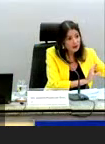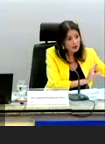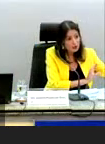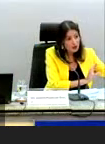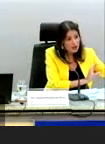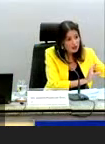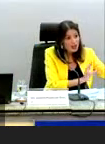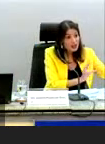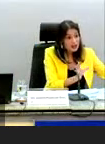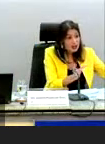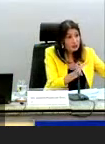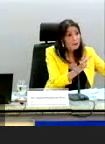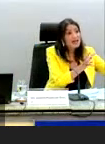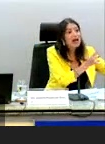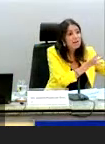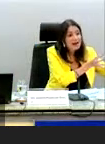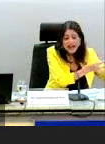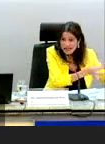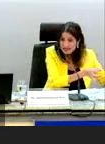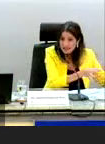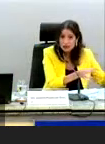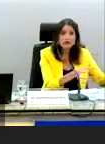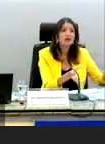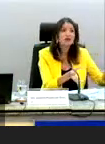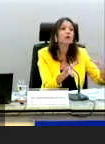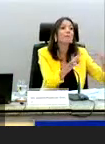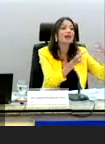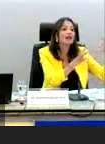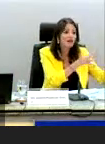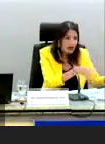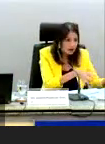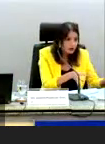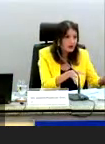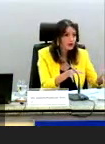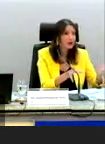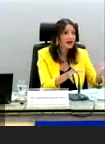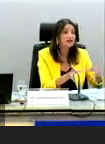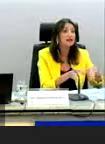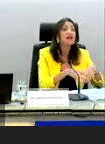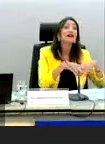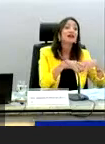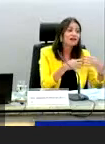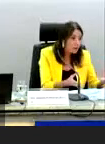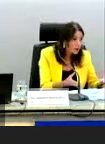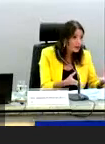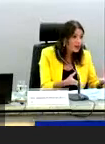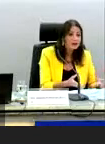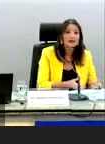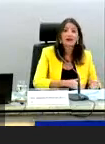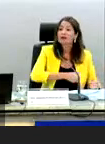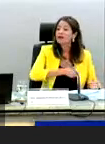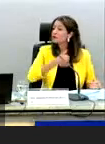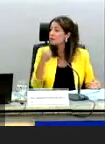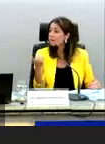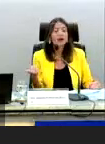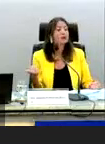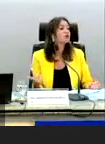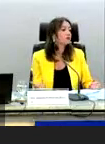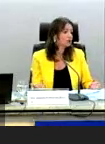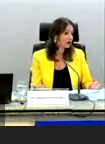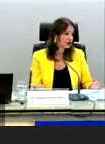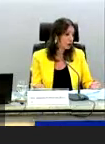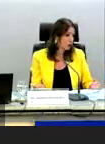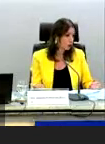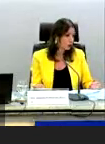impactam a vida das mulheres, que elas permanecem no ciclo perverso da violência da pobreza, isso impacta